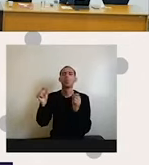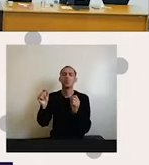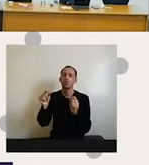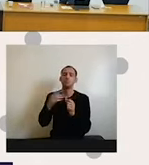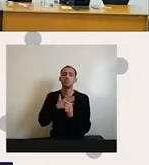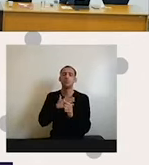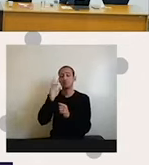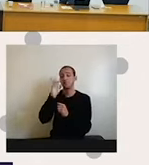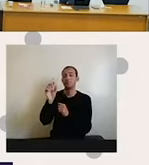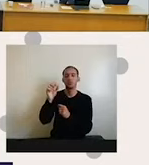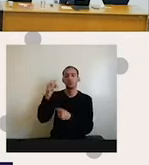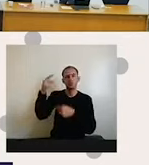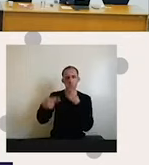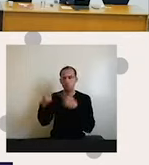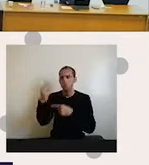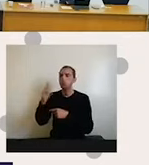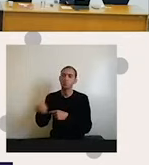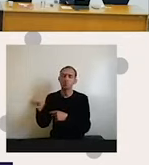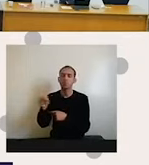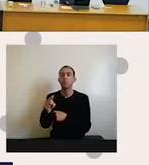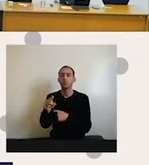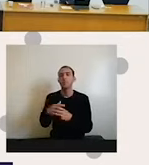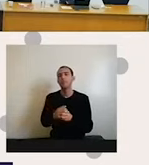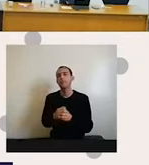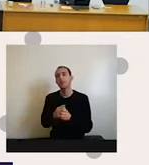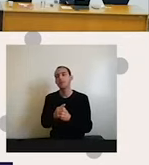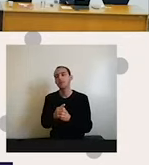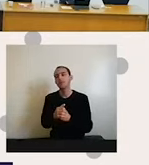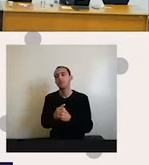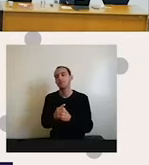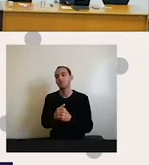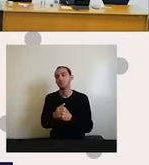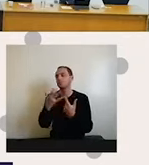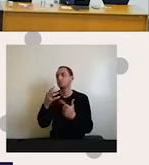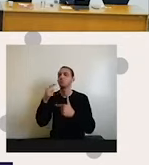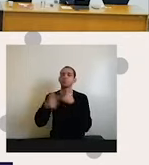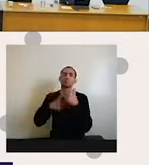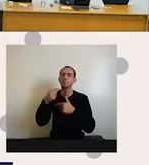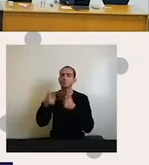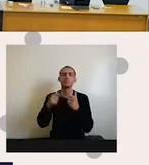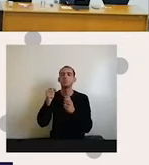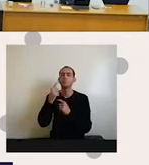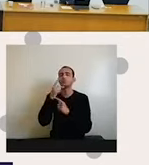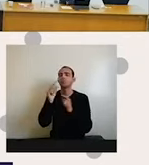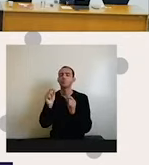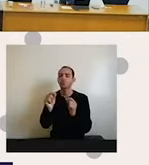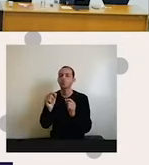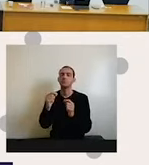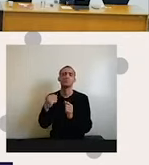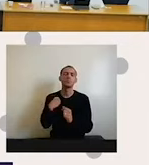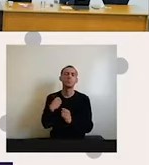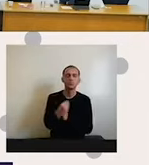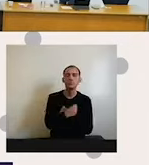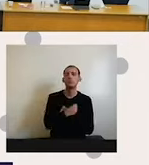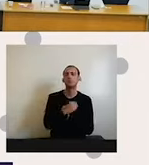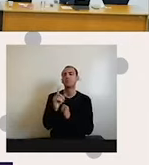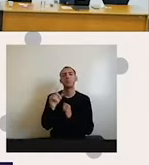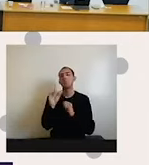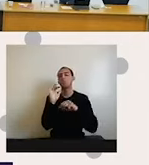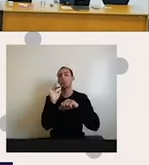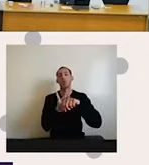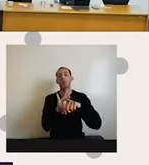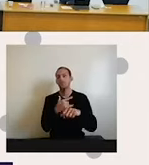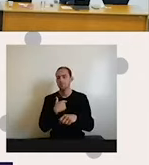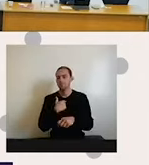né? O trabalhador diz, o médico não tocou em mim, o médico perito não tocou em mim, o médico diz que o trabalhador é